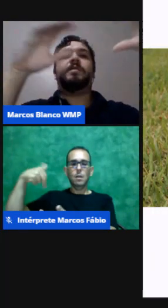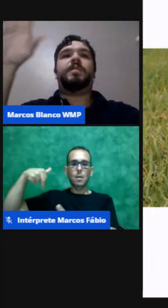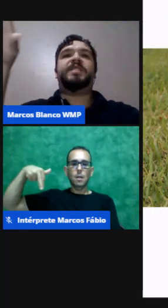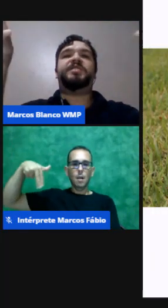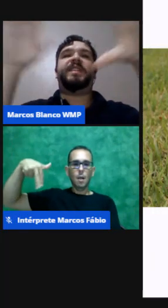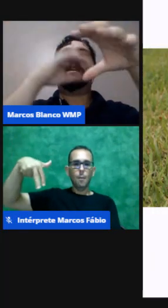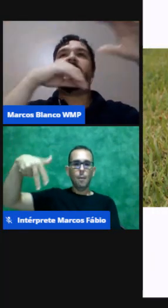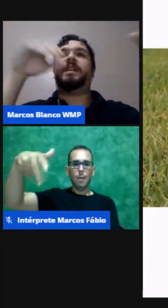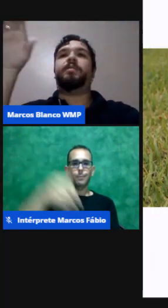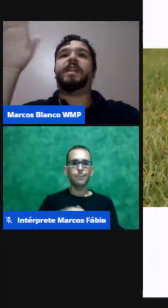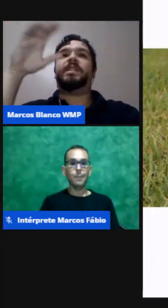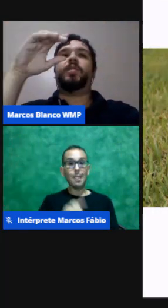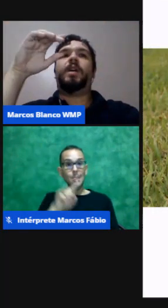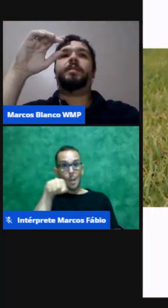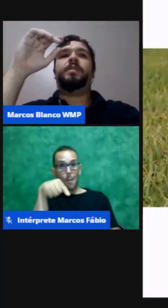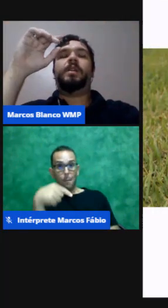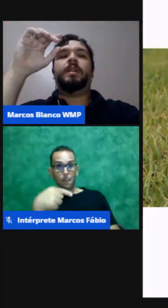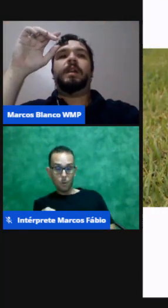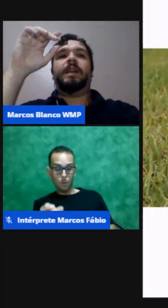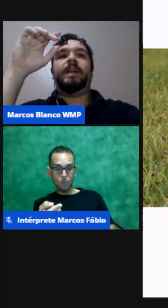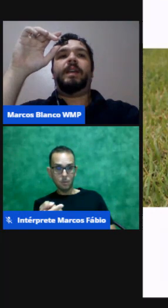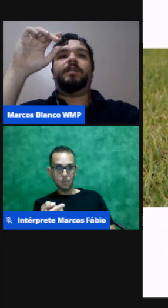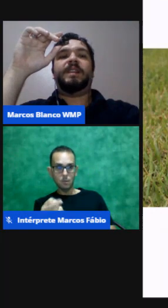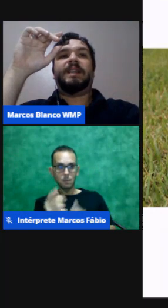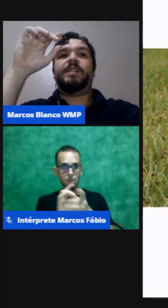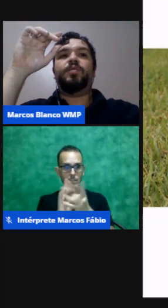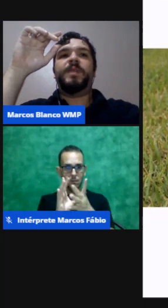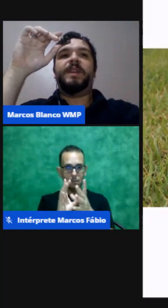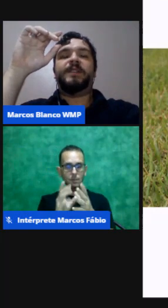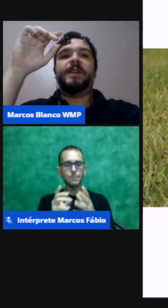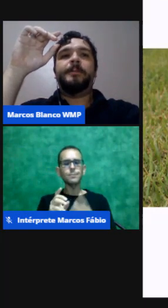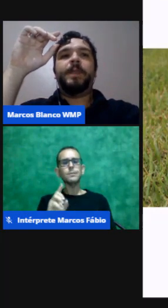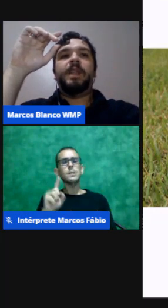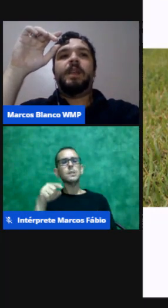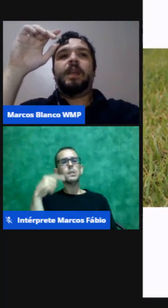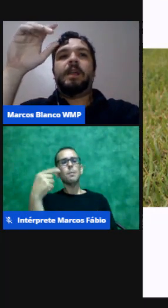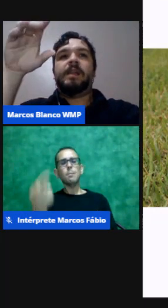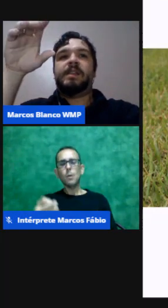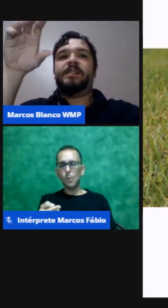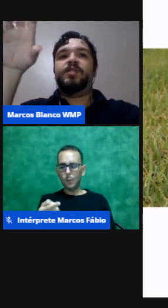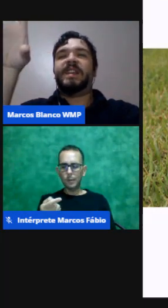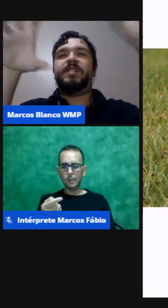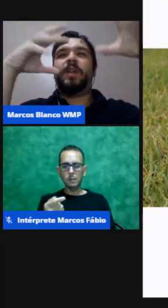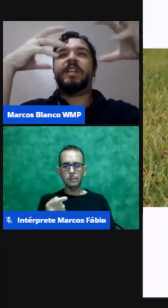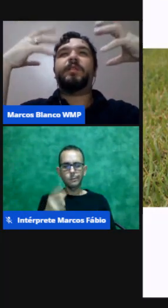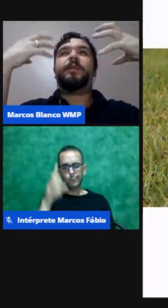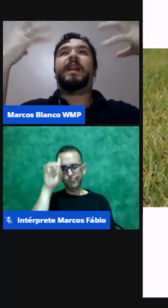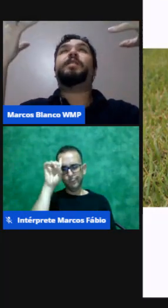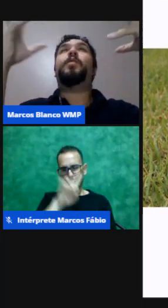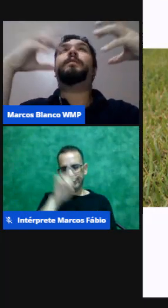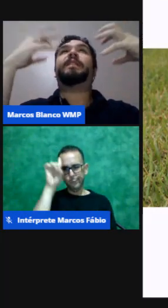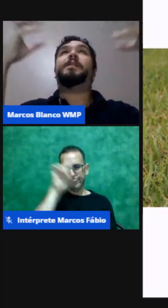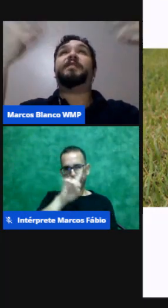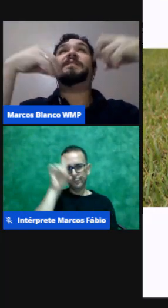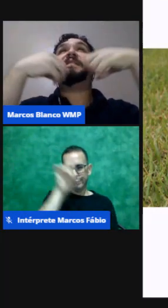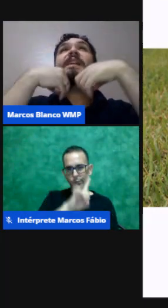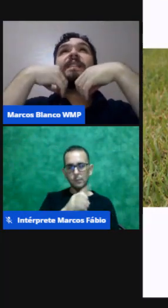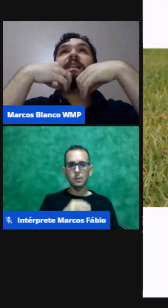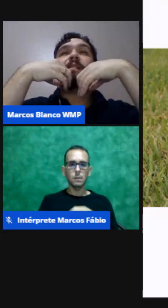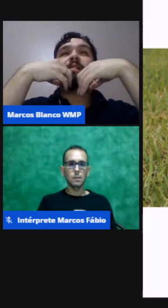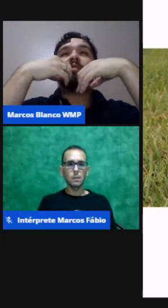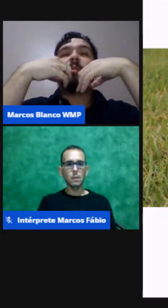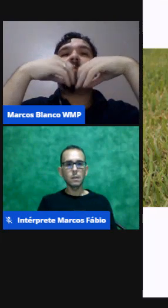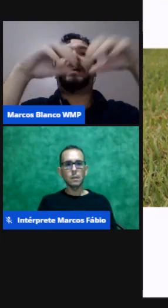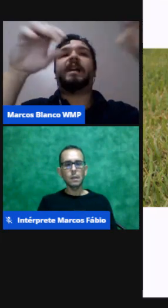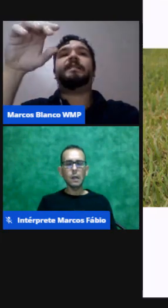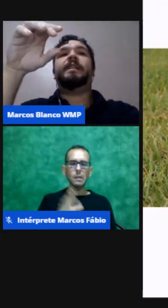Depois da liberação, a gente tem que entender o território. Vou tentar resumir aqui. Não sei se alguém já ouviu falar em UV-trampa, às vezes